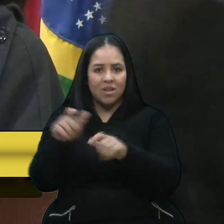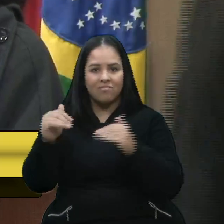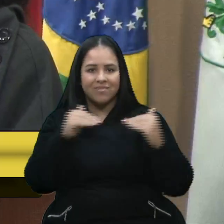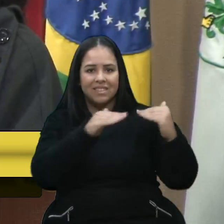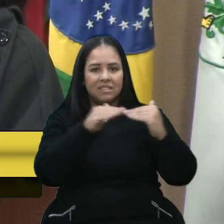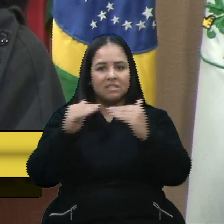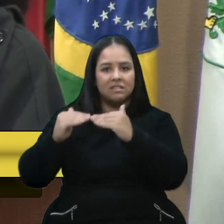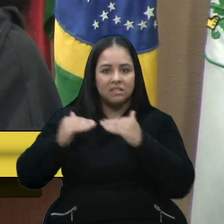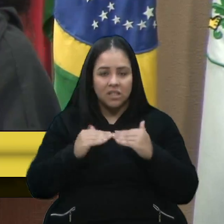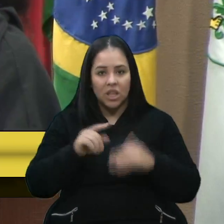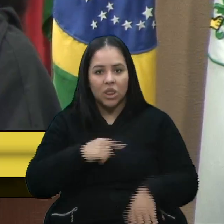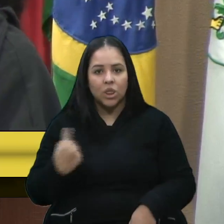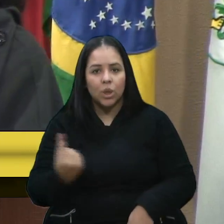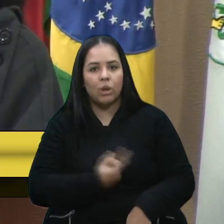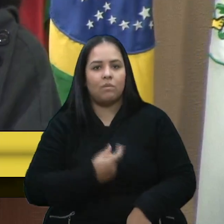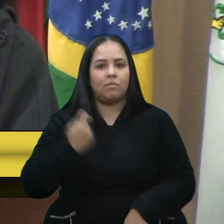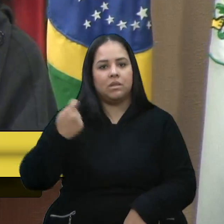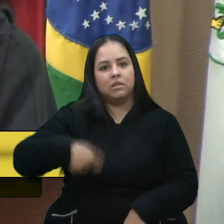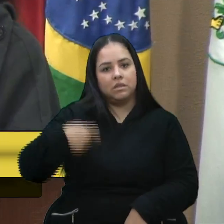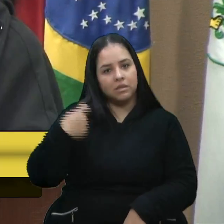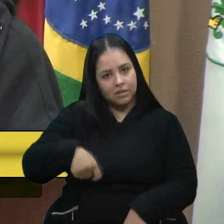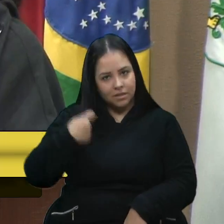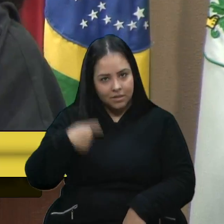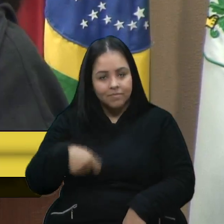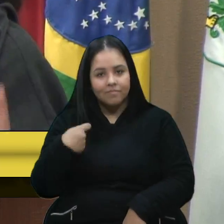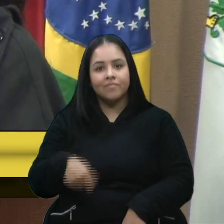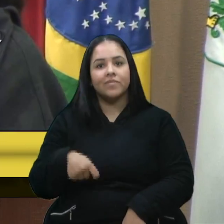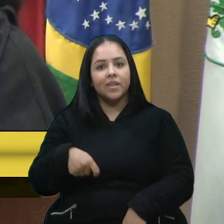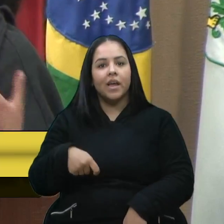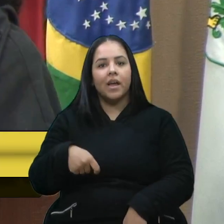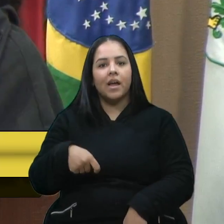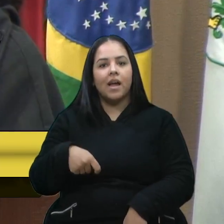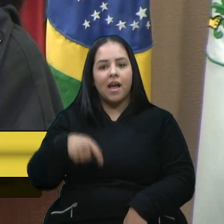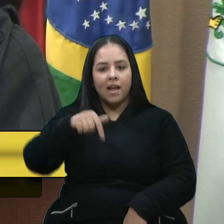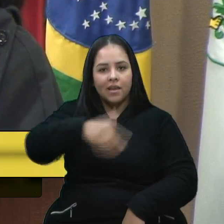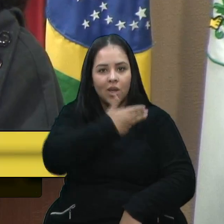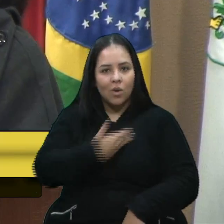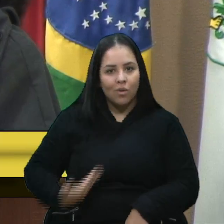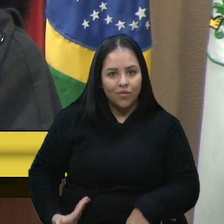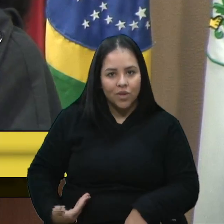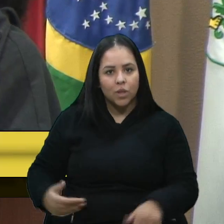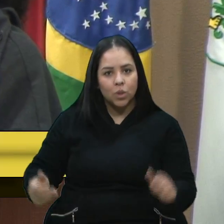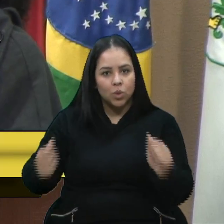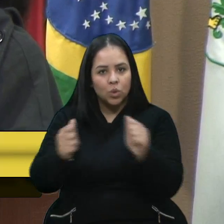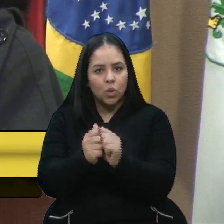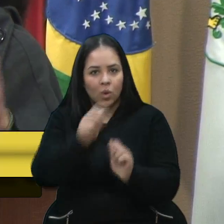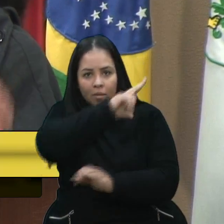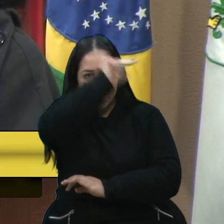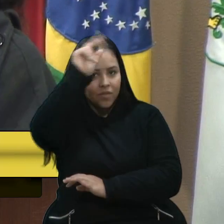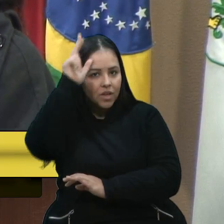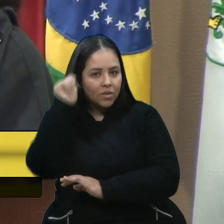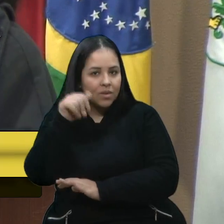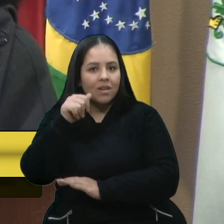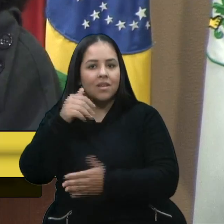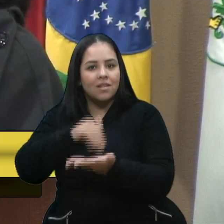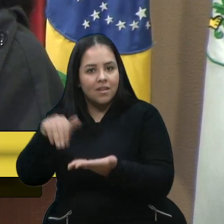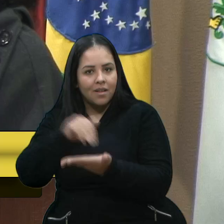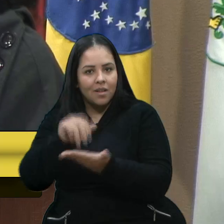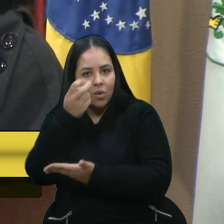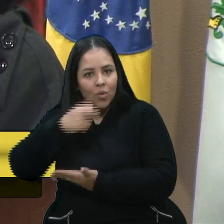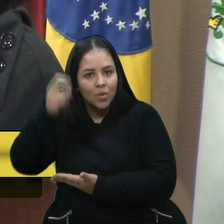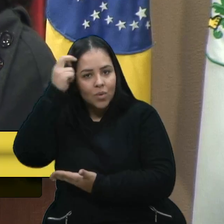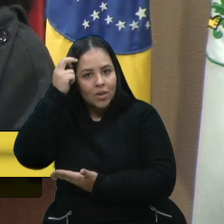gente precisa, enquanto poder público, e que a Prefeitura, juntamente com a Secretaria de Cultura, também precisa